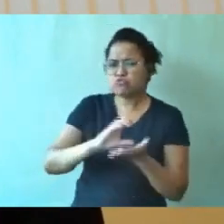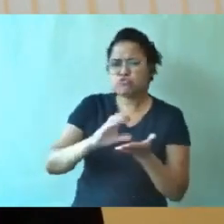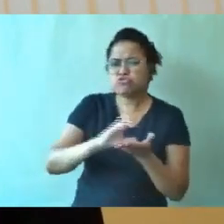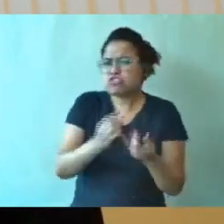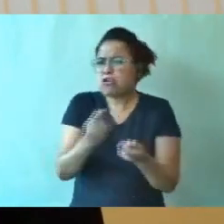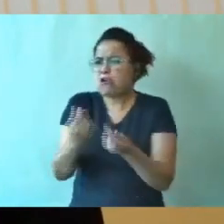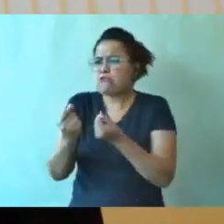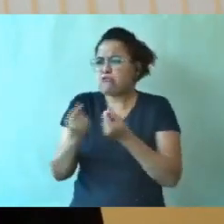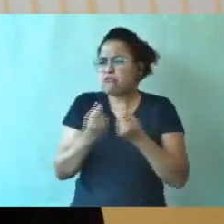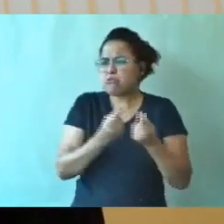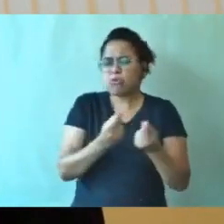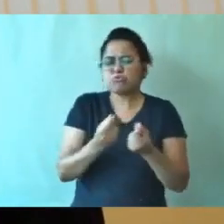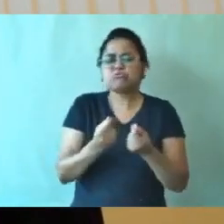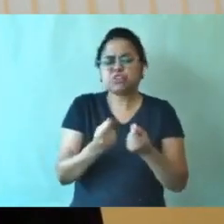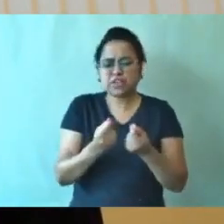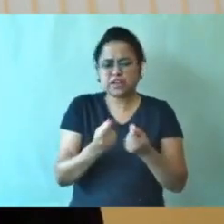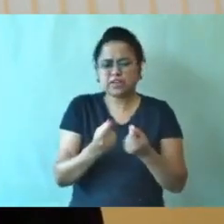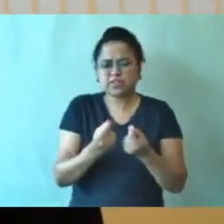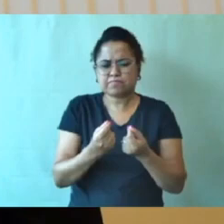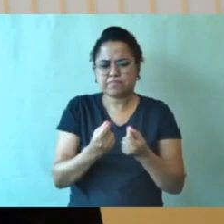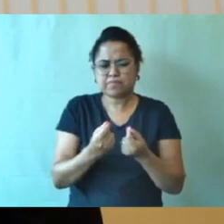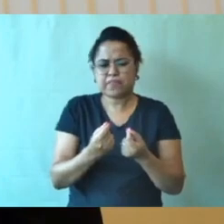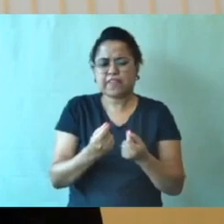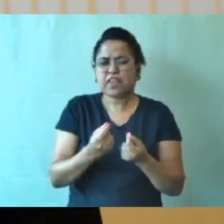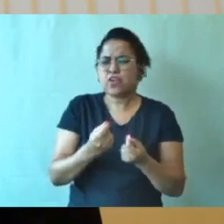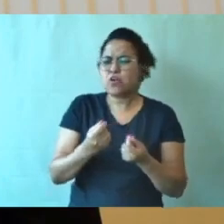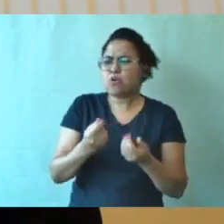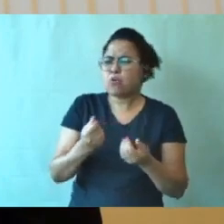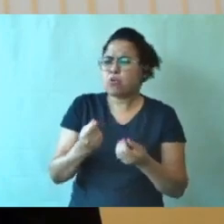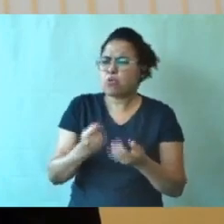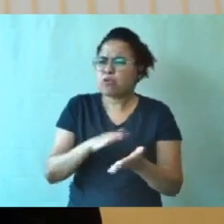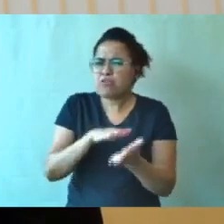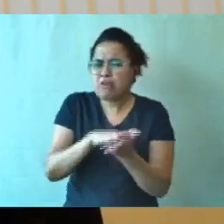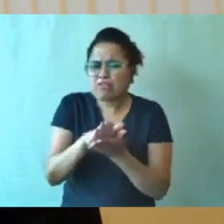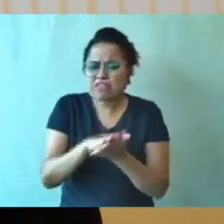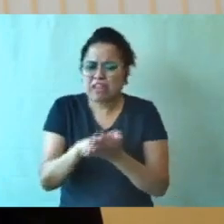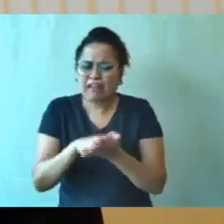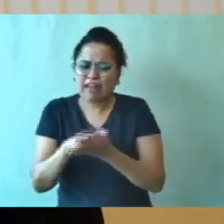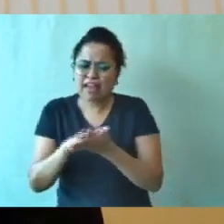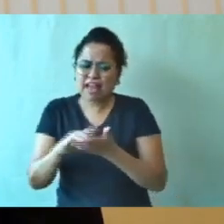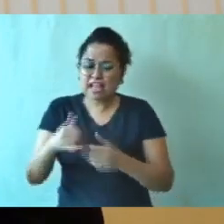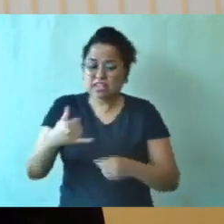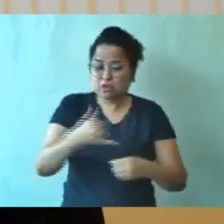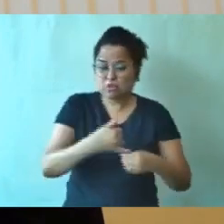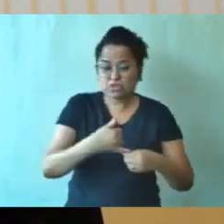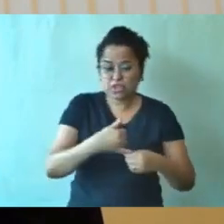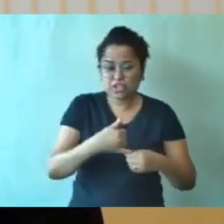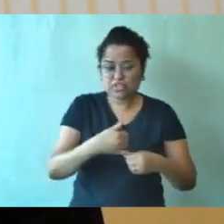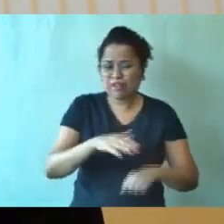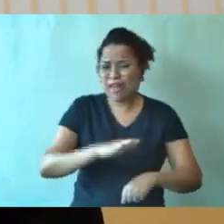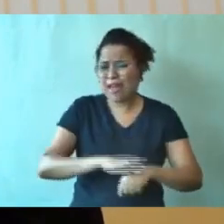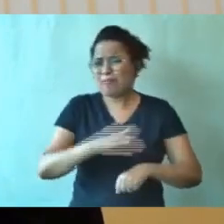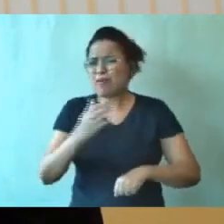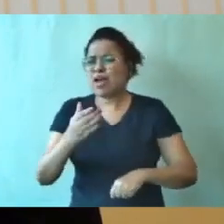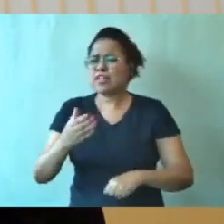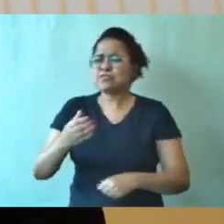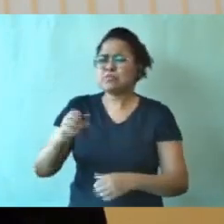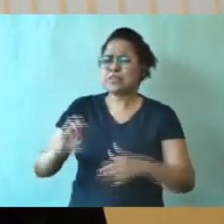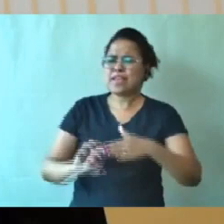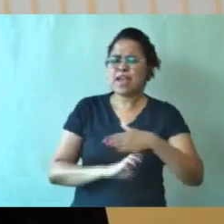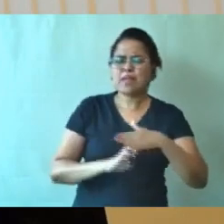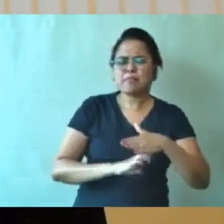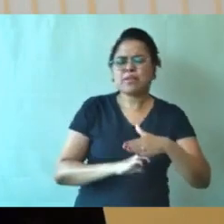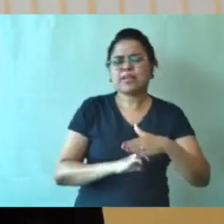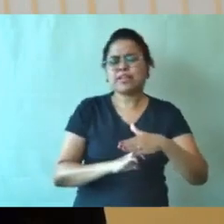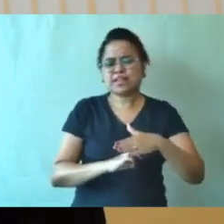nenhuma hipótese de suportar essa operação. Você gasta com diesel, peça e pneu, é mais do que a empresa fatura. Aí você tem todo mês aportar